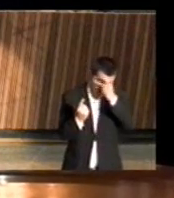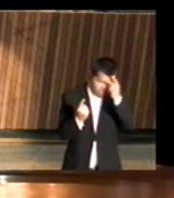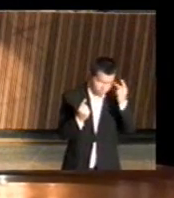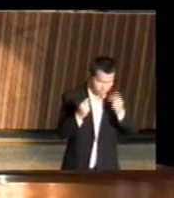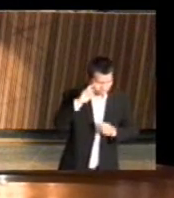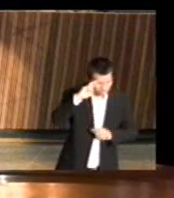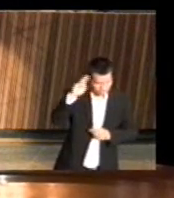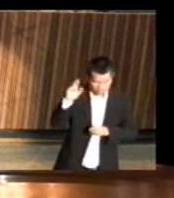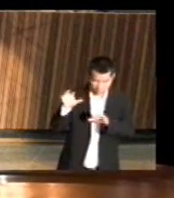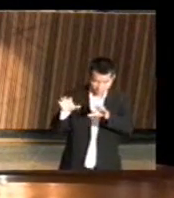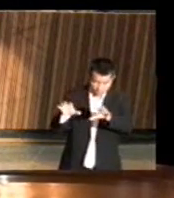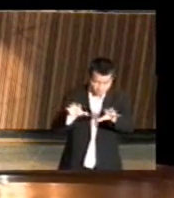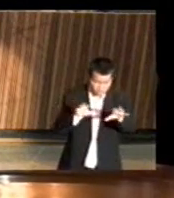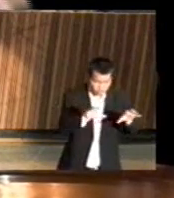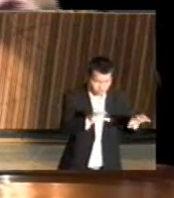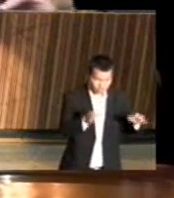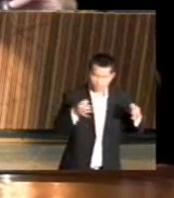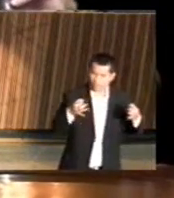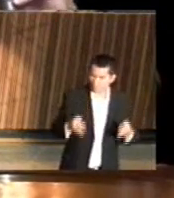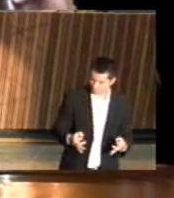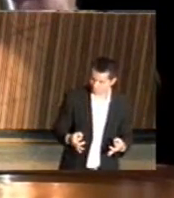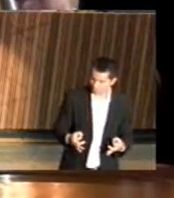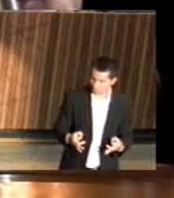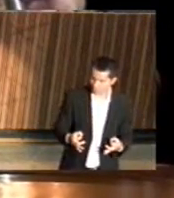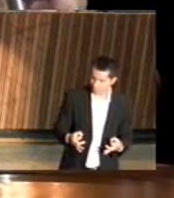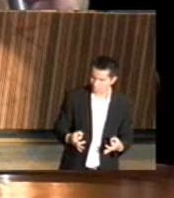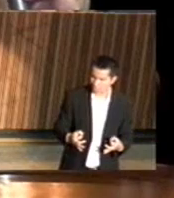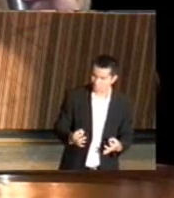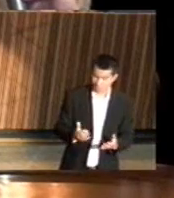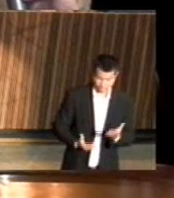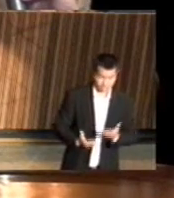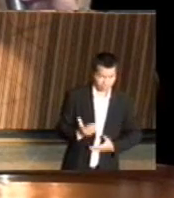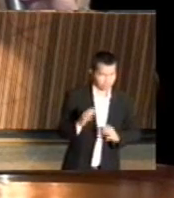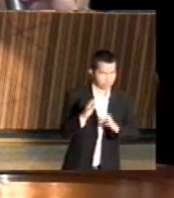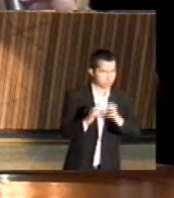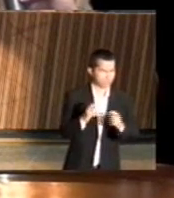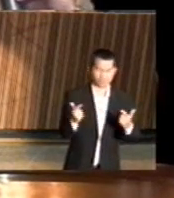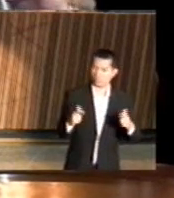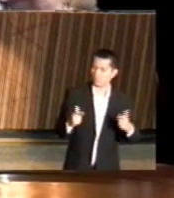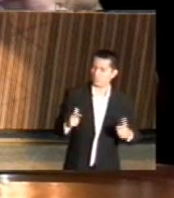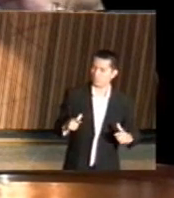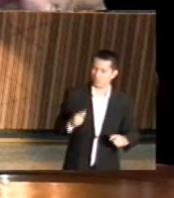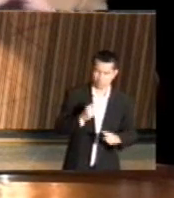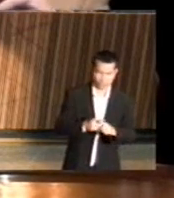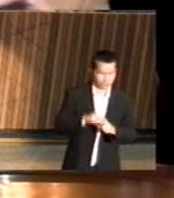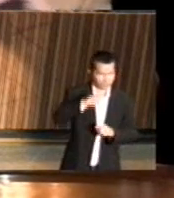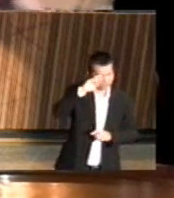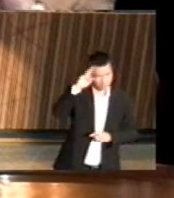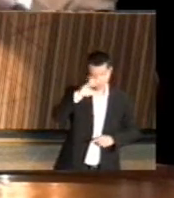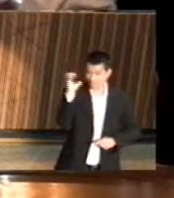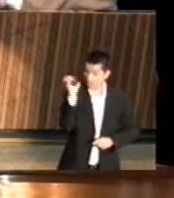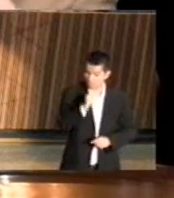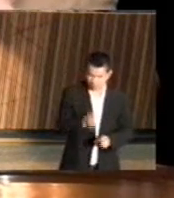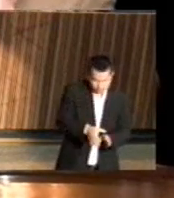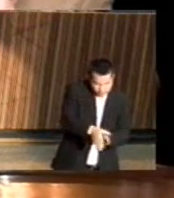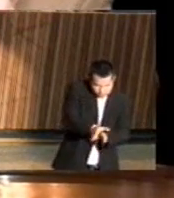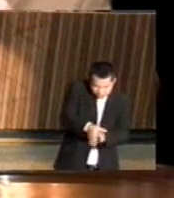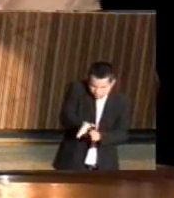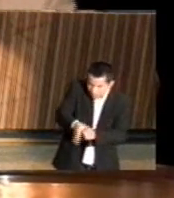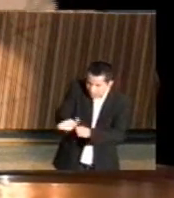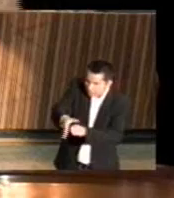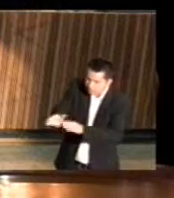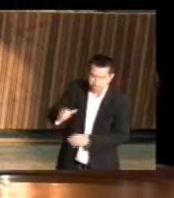entre liderados, é porque esses líderes têm alguma coisa no seu coração que abrem